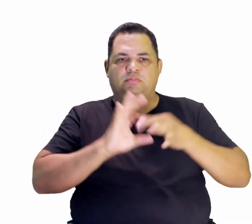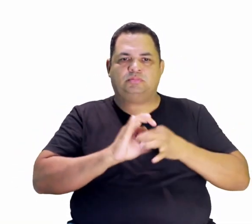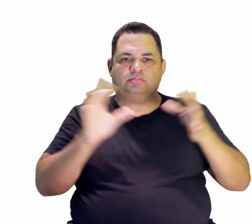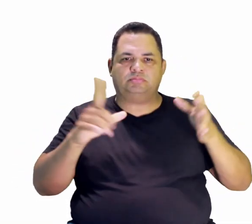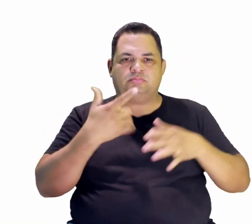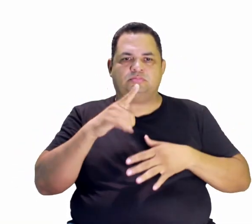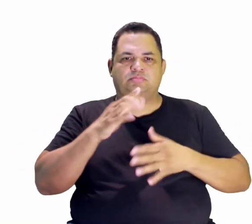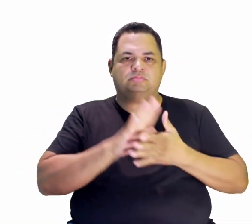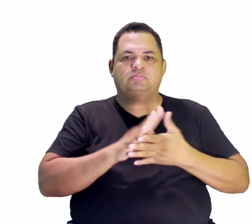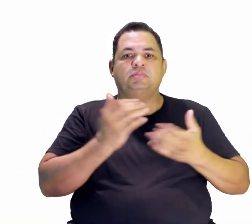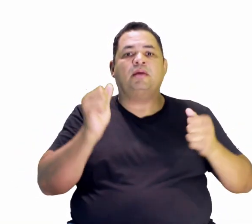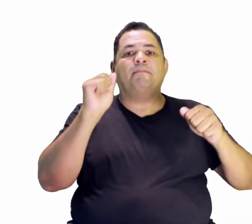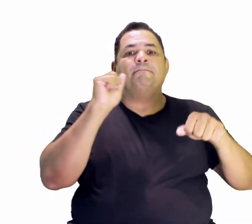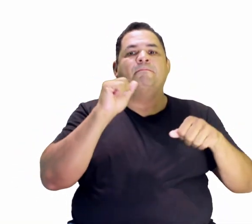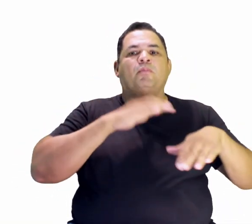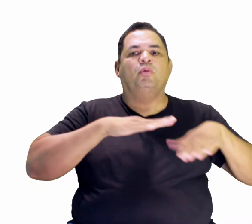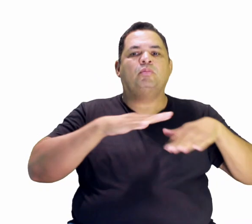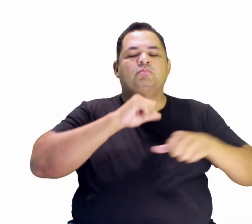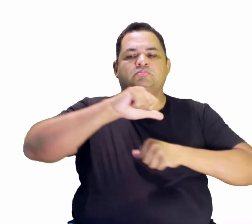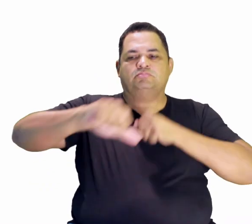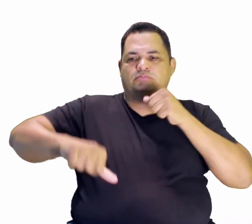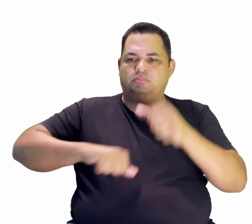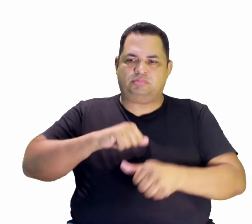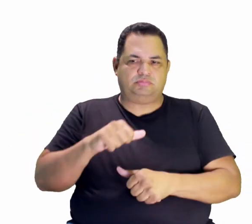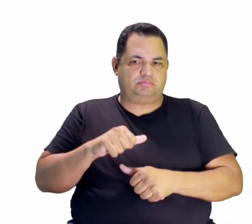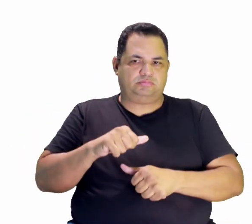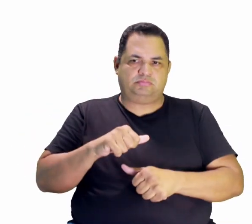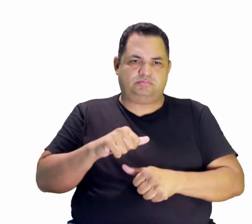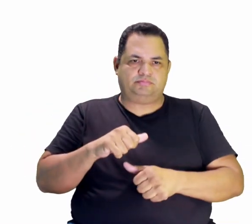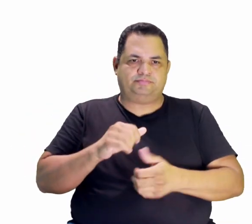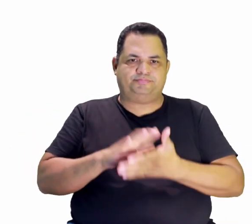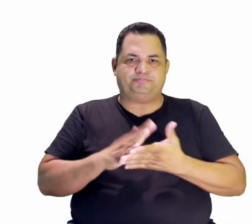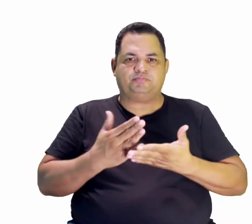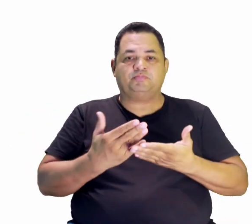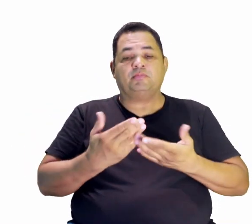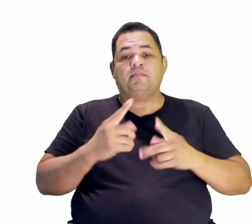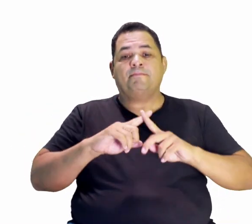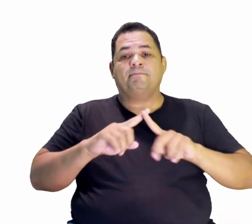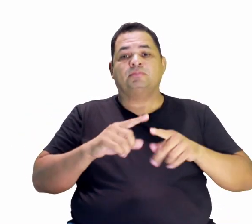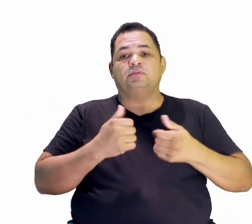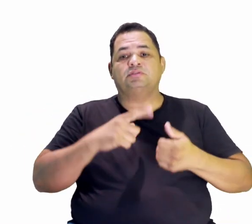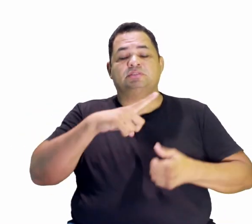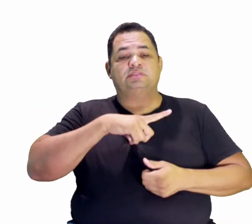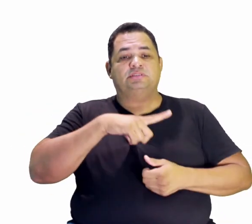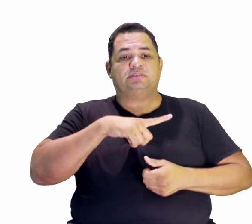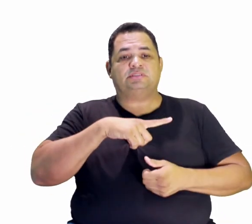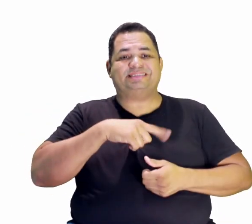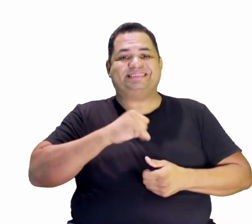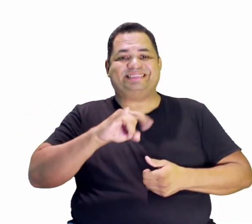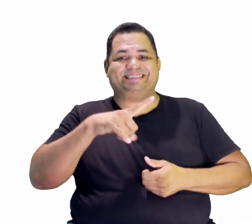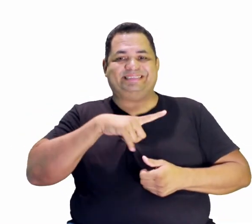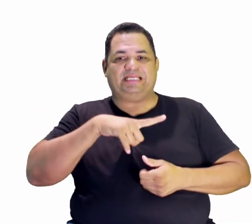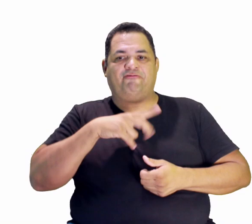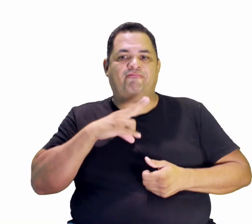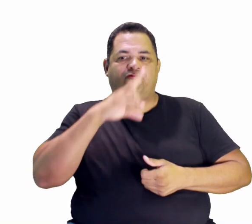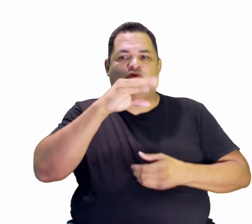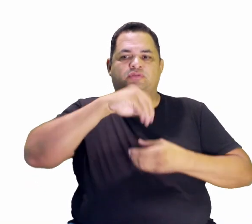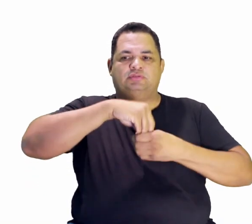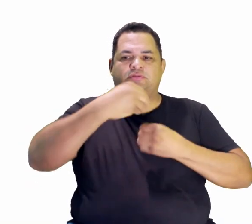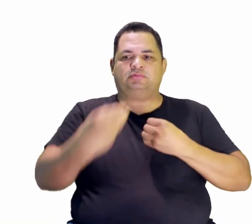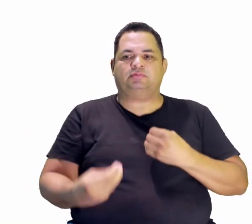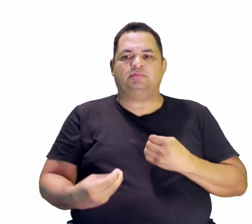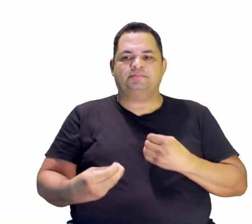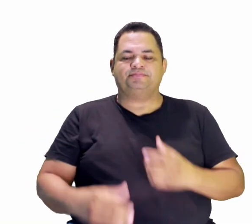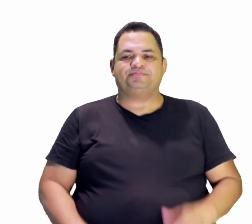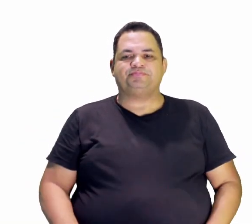o seu estado de movimento alterado, a não ser que haja sobre eles uma força externa. A única coisa